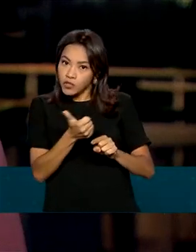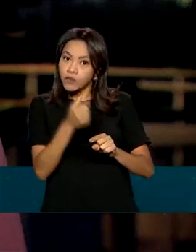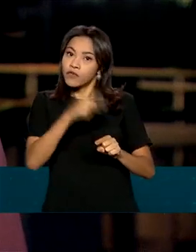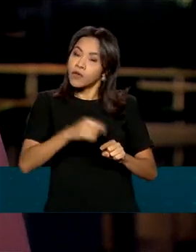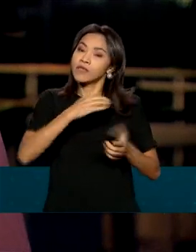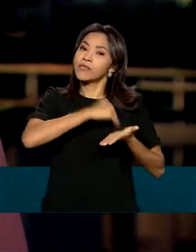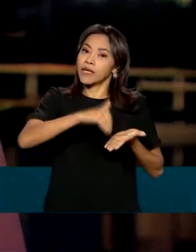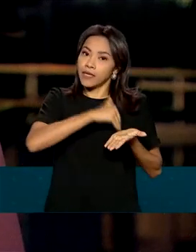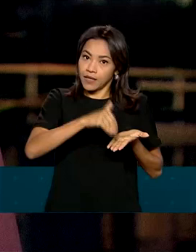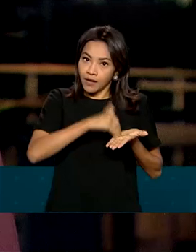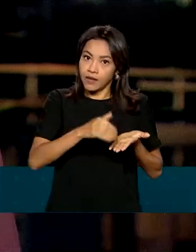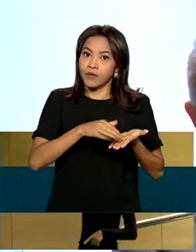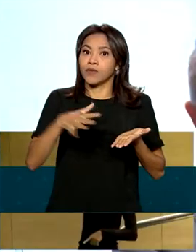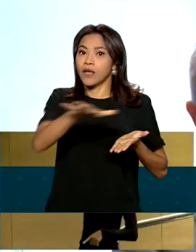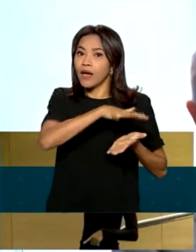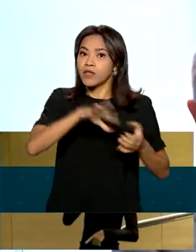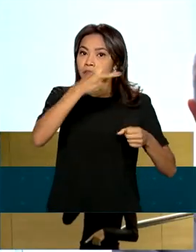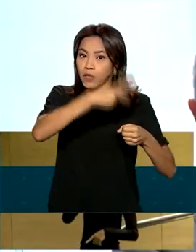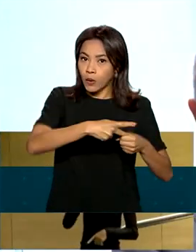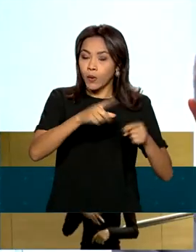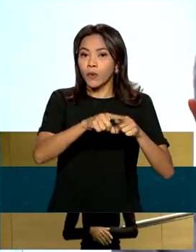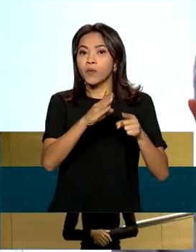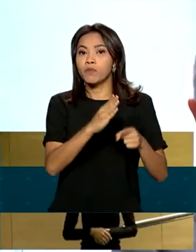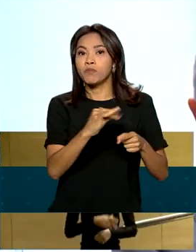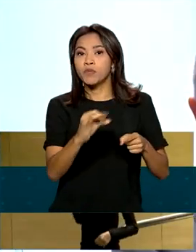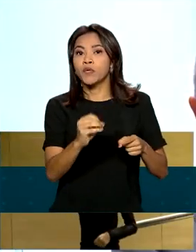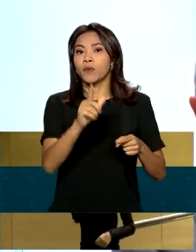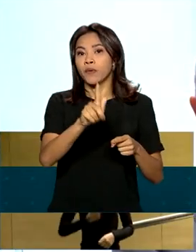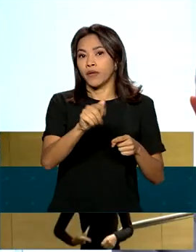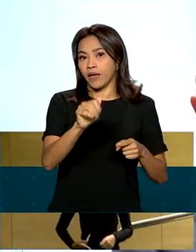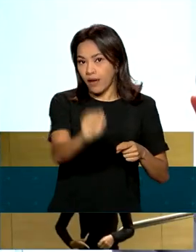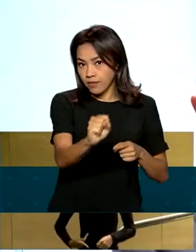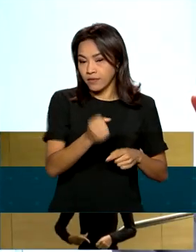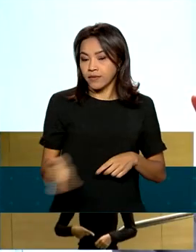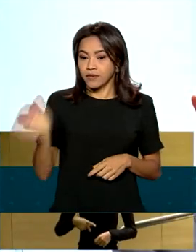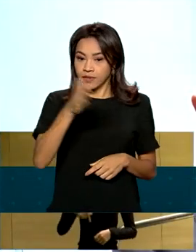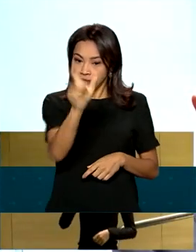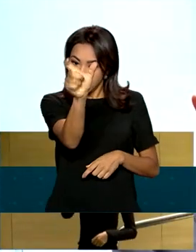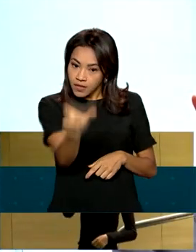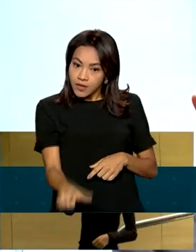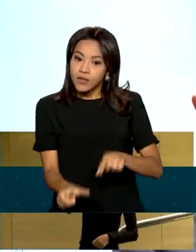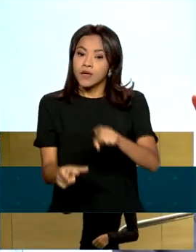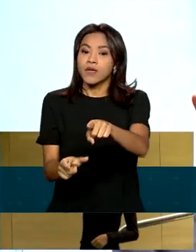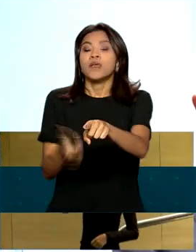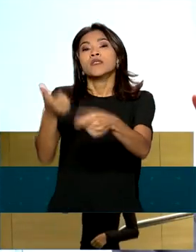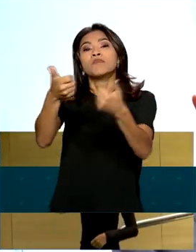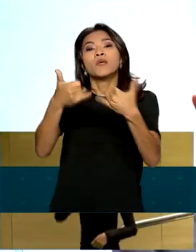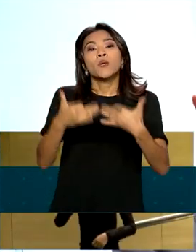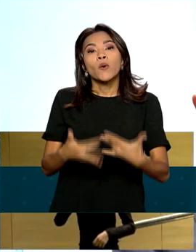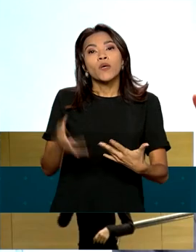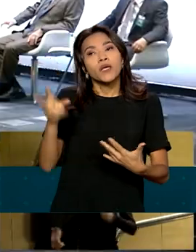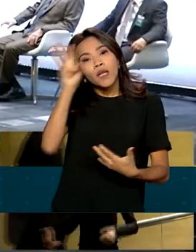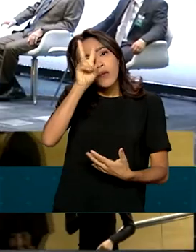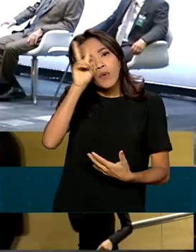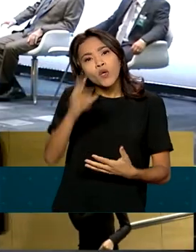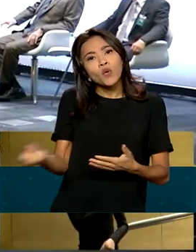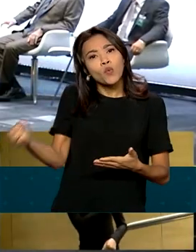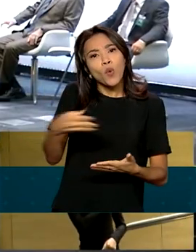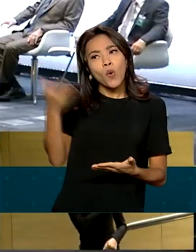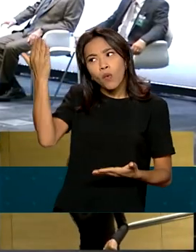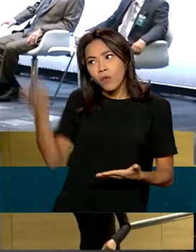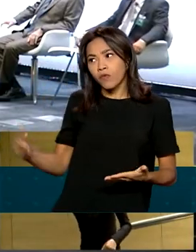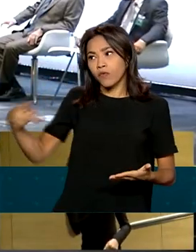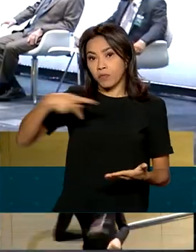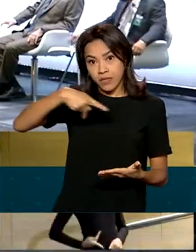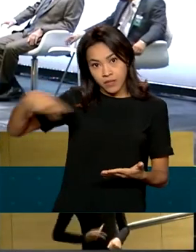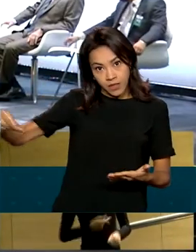Gás e Biocombustíveis. O ministro de Minas e Energia, Bento Albuquerque, lembrou que o novo presidente toma posse em